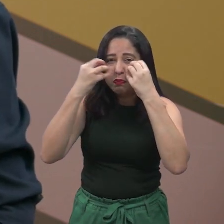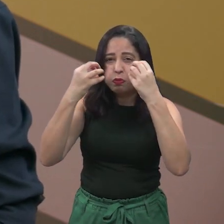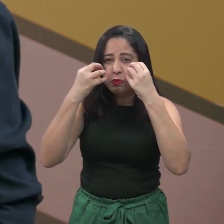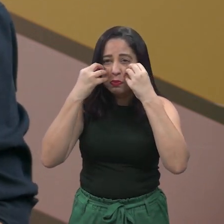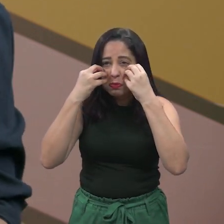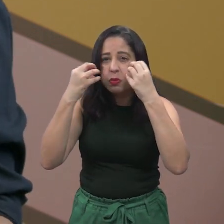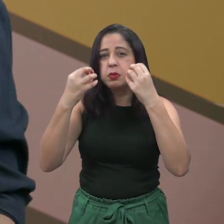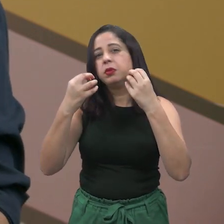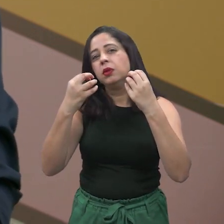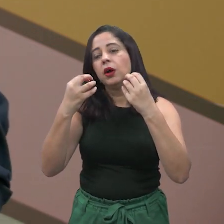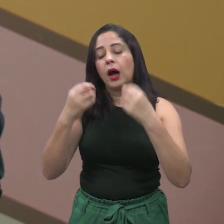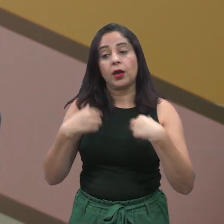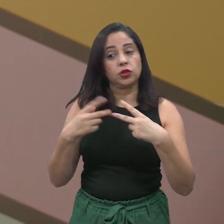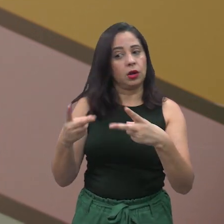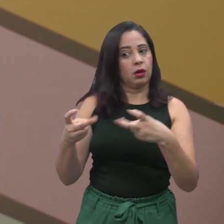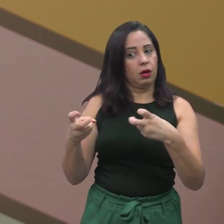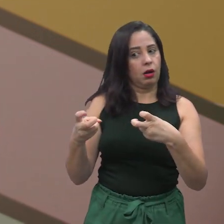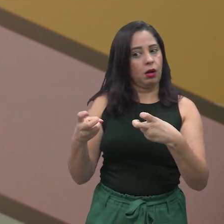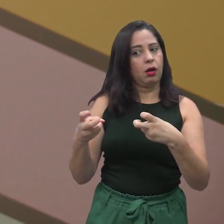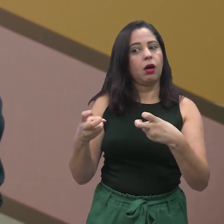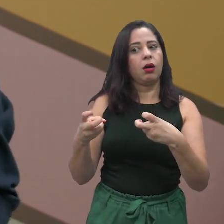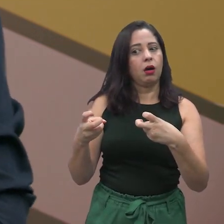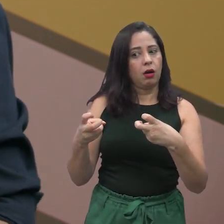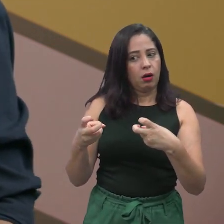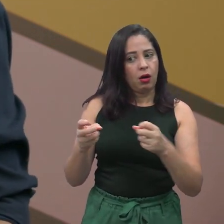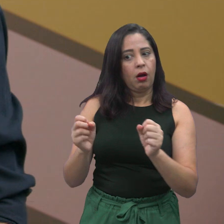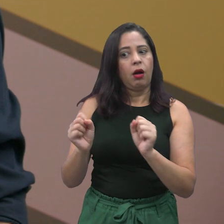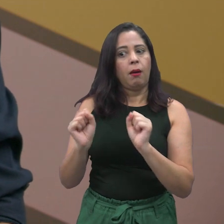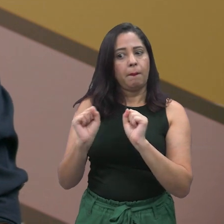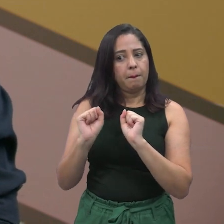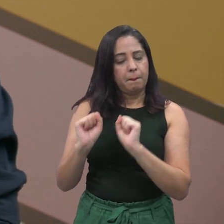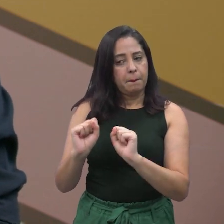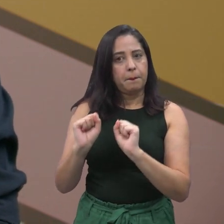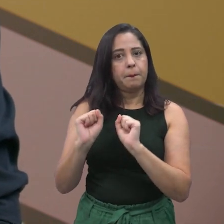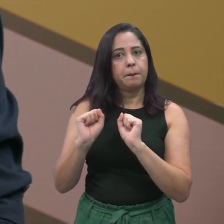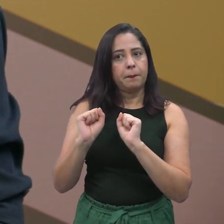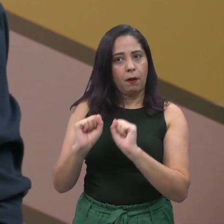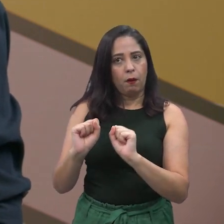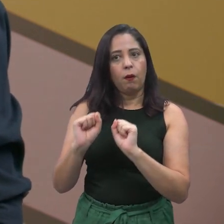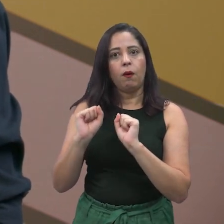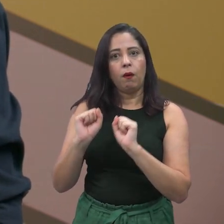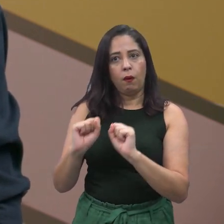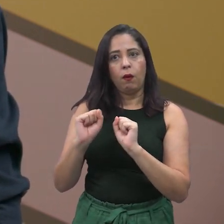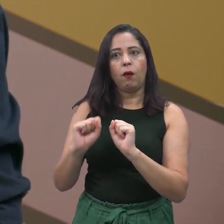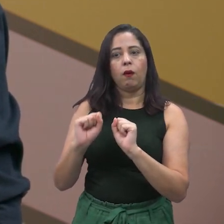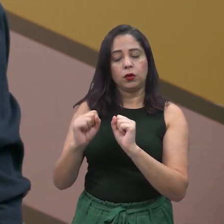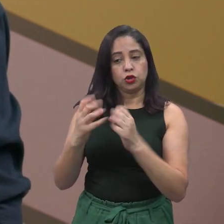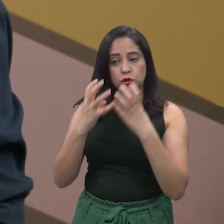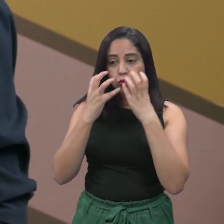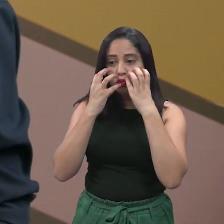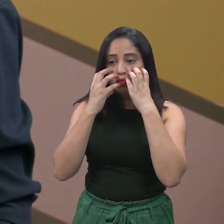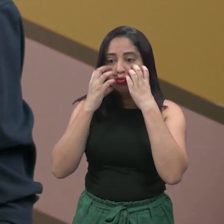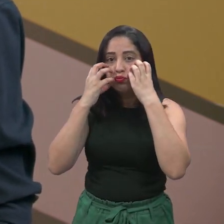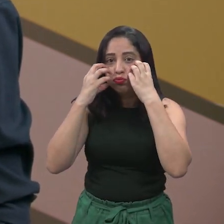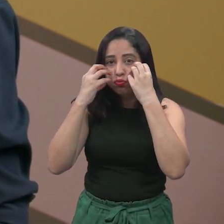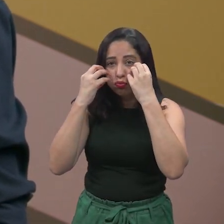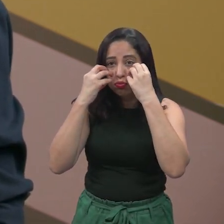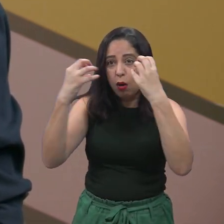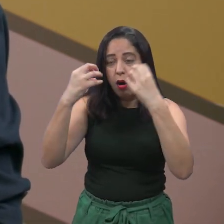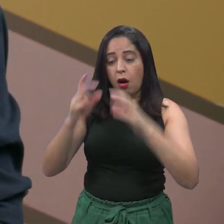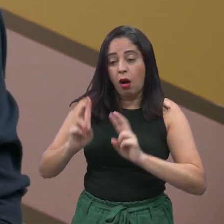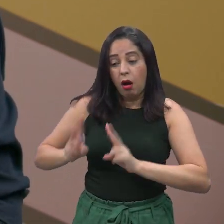no início do inverno, a gente já fica de olho porque existe uma chance aumentada pelo catarro que está parado de uma infecção com mais frequência ou até